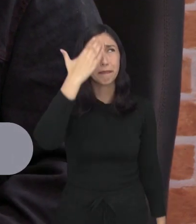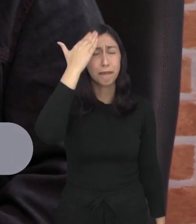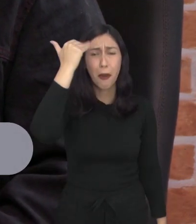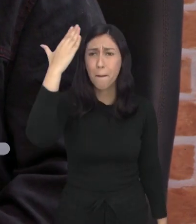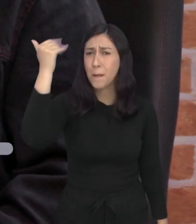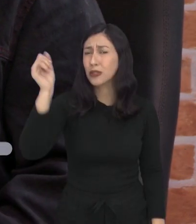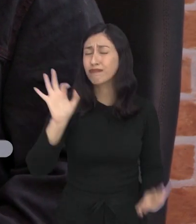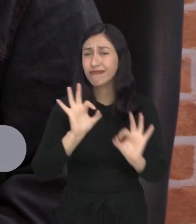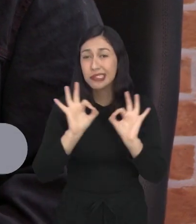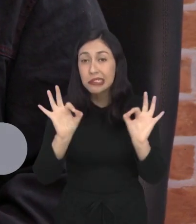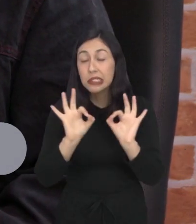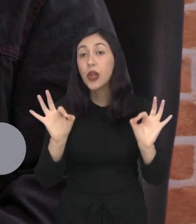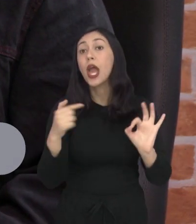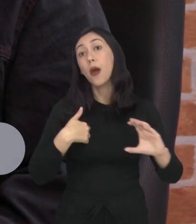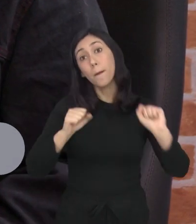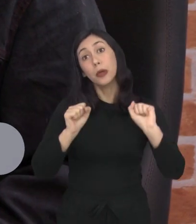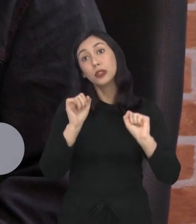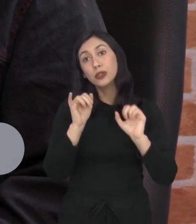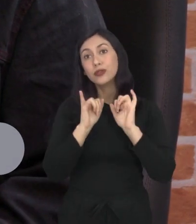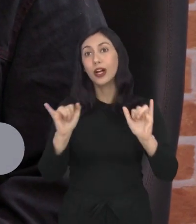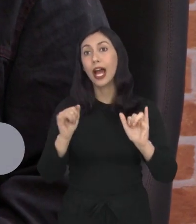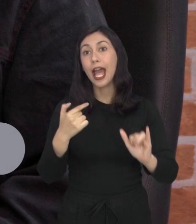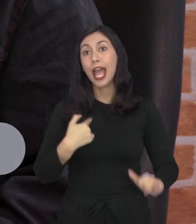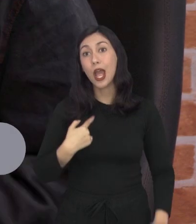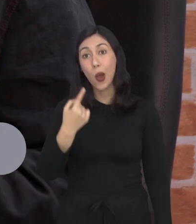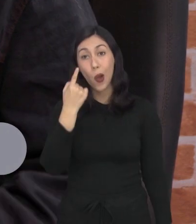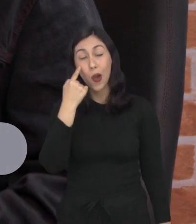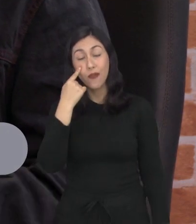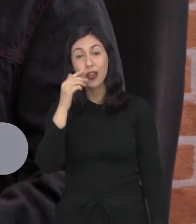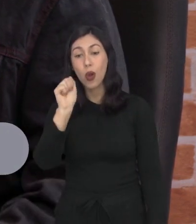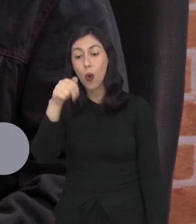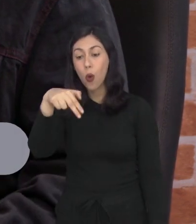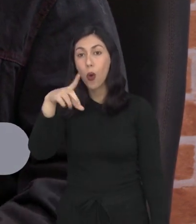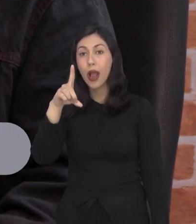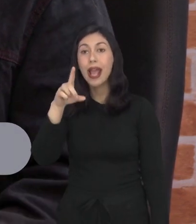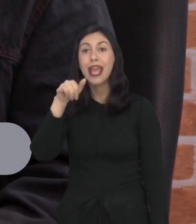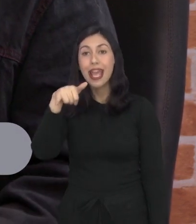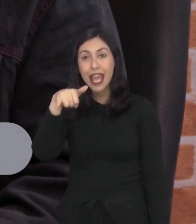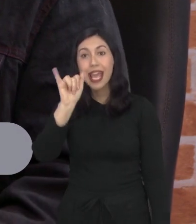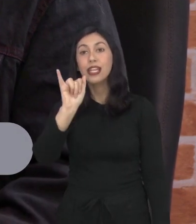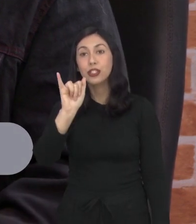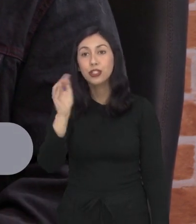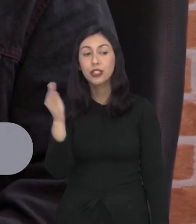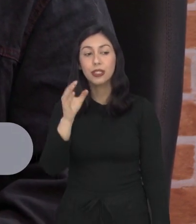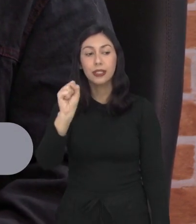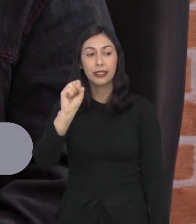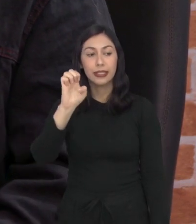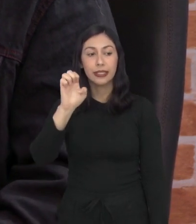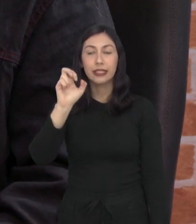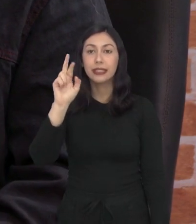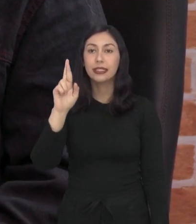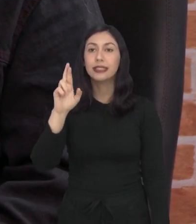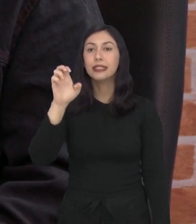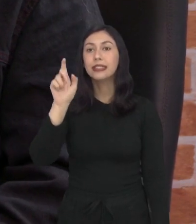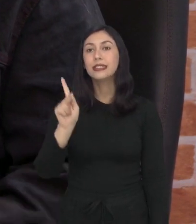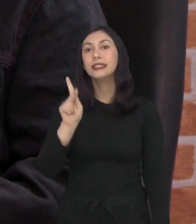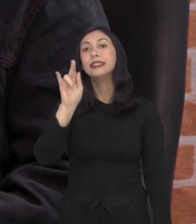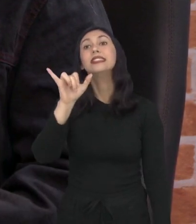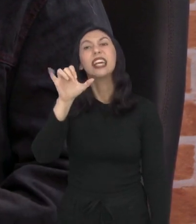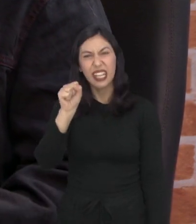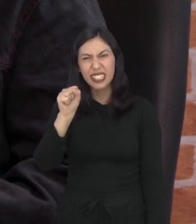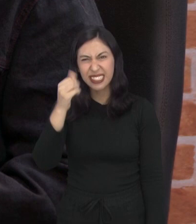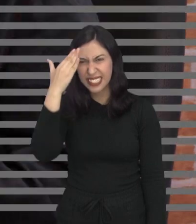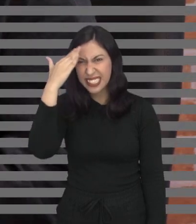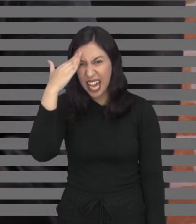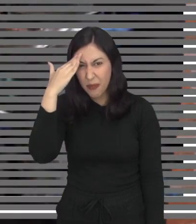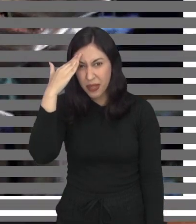cá. Cara, eu posso falar que eu vi uma palestra com o Andy Serkis. Andy Serkis, pra quem não sabe, é o Gollum, ou Sméagol do Senhor dos Anéis, aquele bichinho